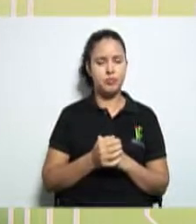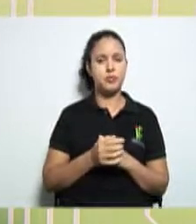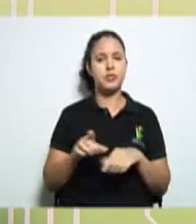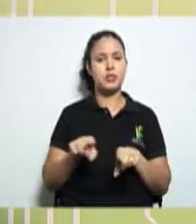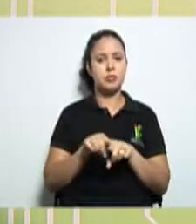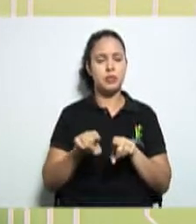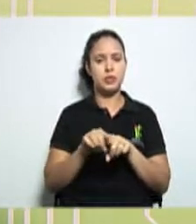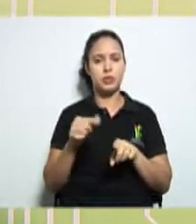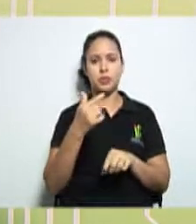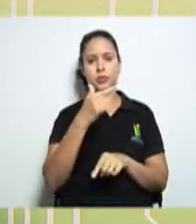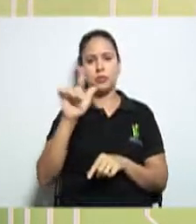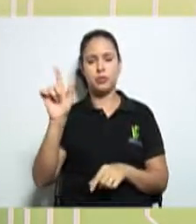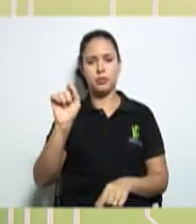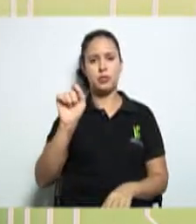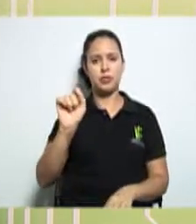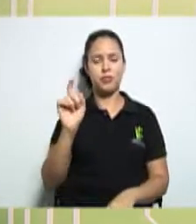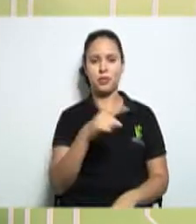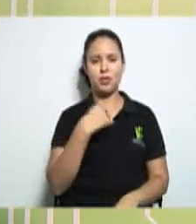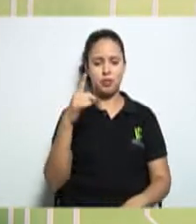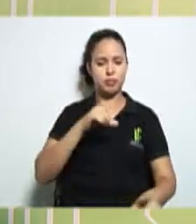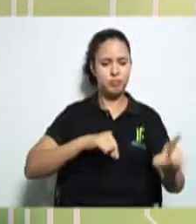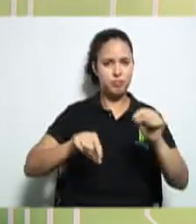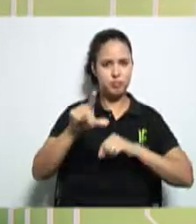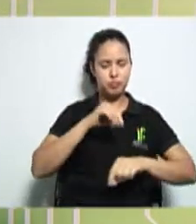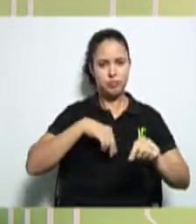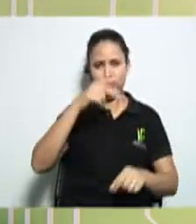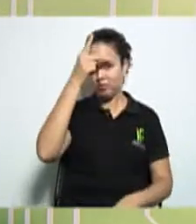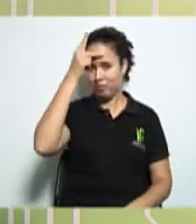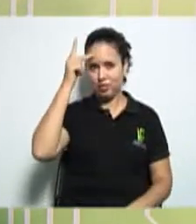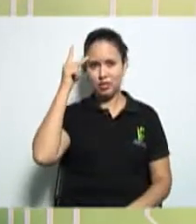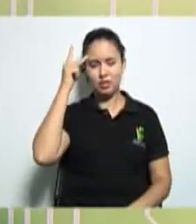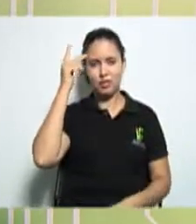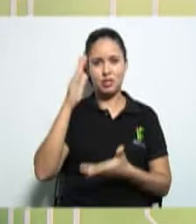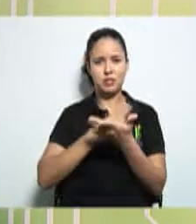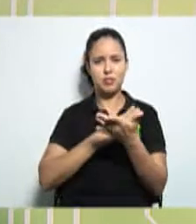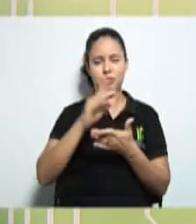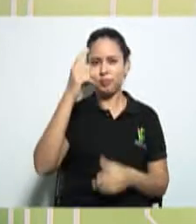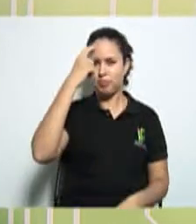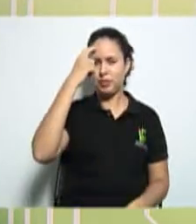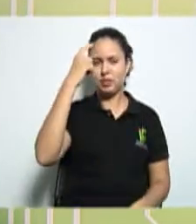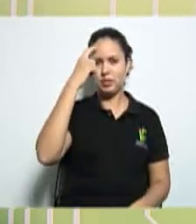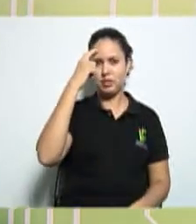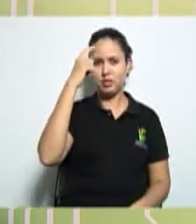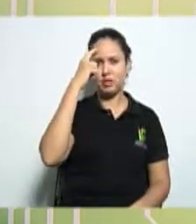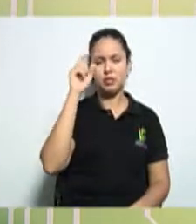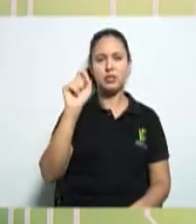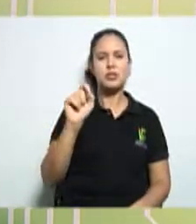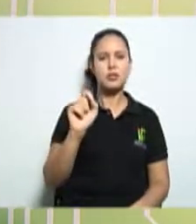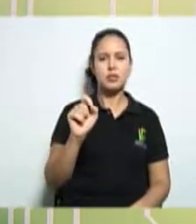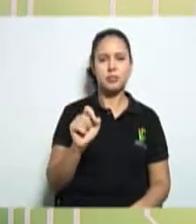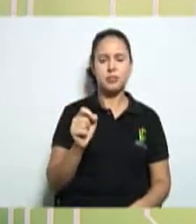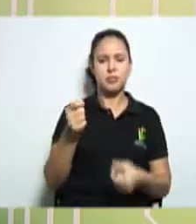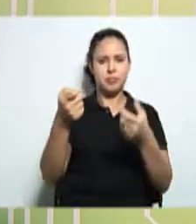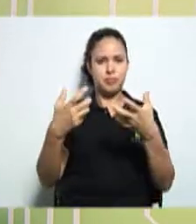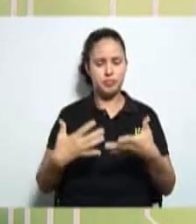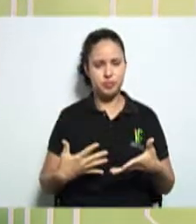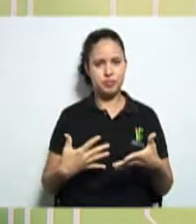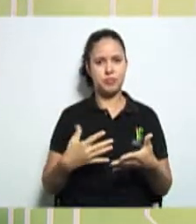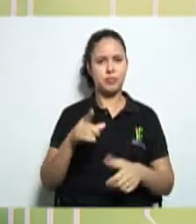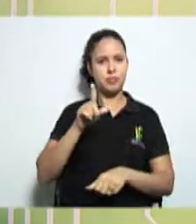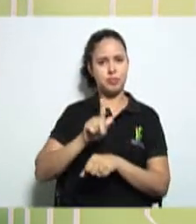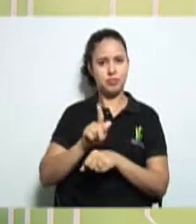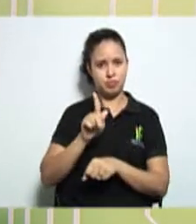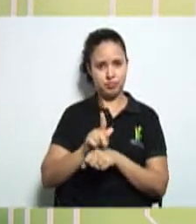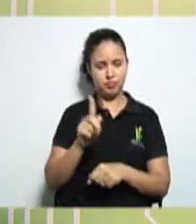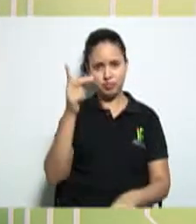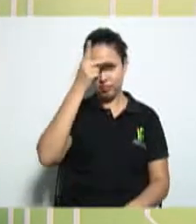gestor, nós selecionamos pessoas. E às vezes quando a gente pensa aí, quando a gente for falar um pouquinho sobre a questão de gestão de pessoas na